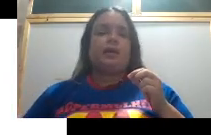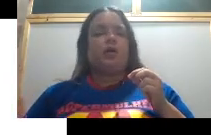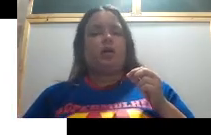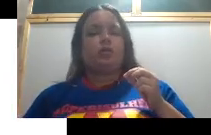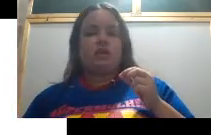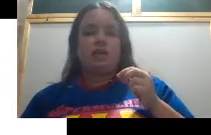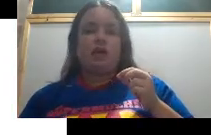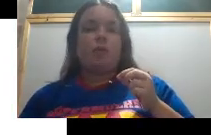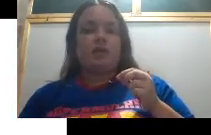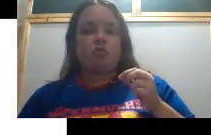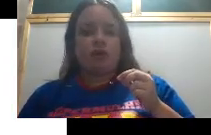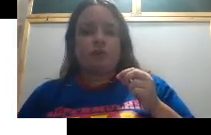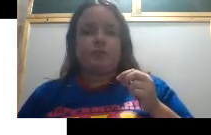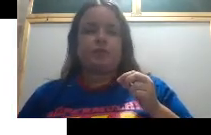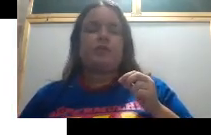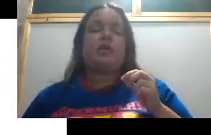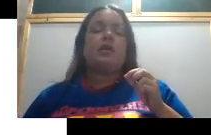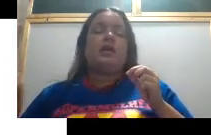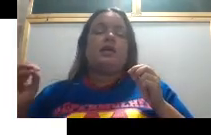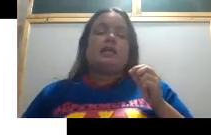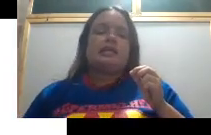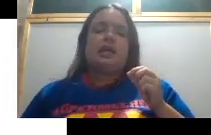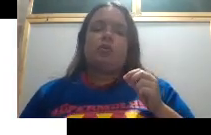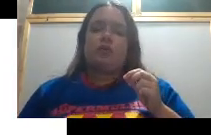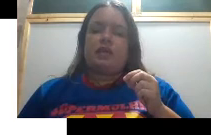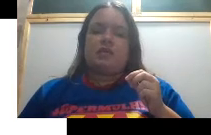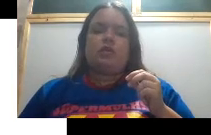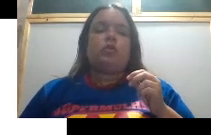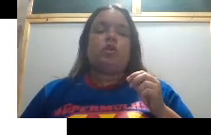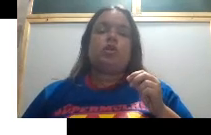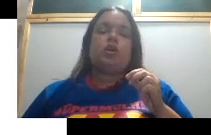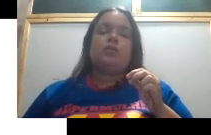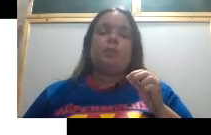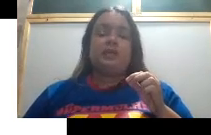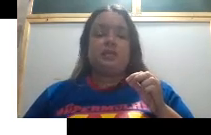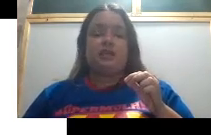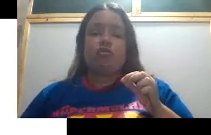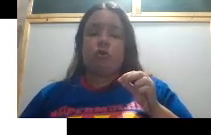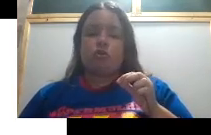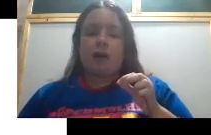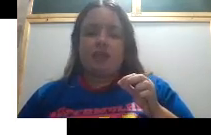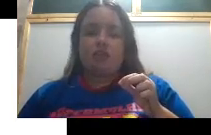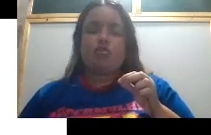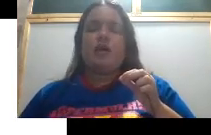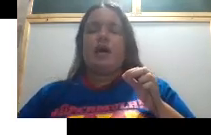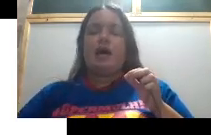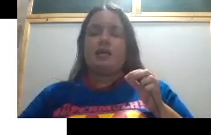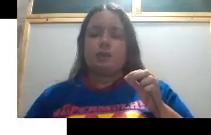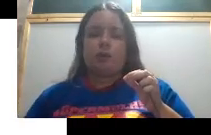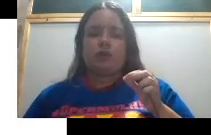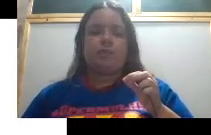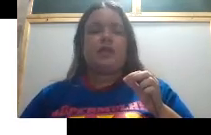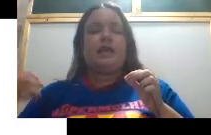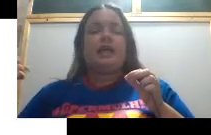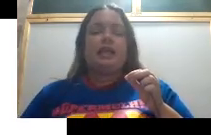era para colocar o dia não é o mês e o ano o segundo quesito sobre os presidentes do nosso país